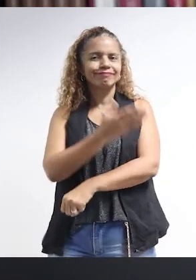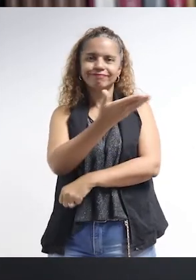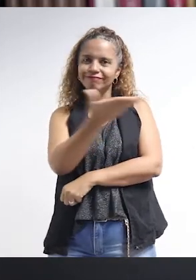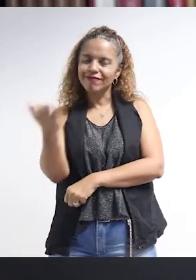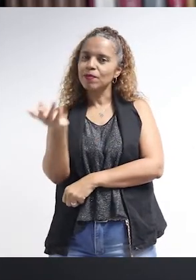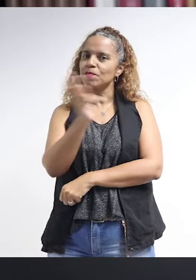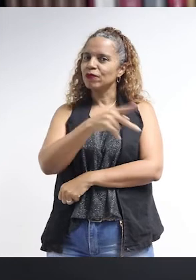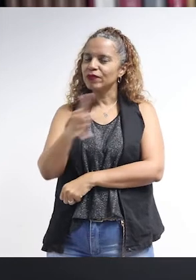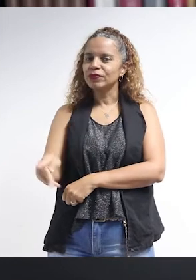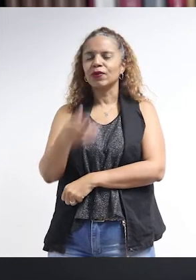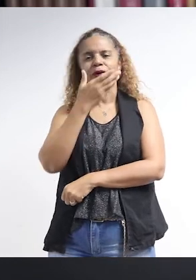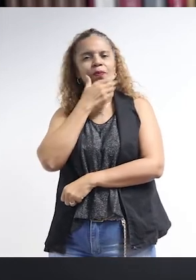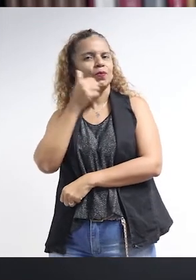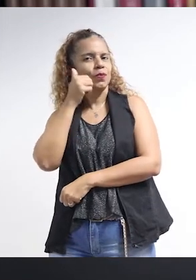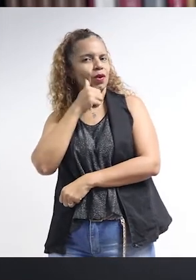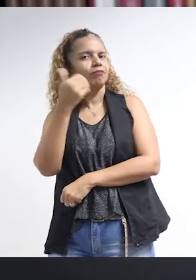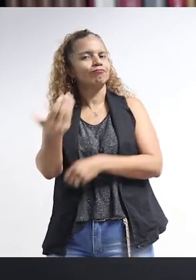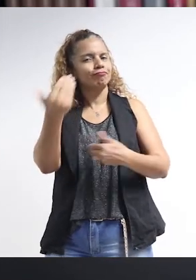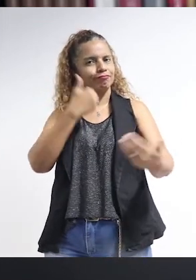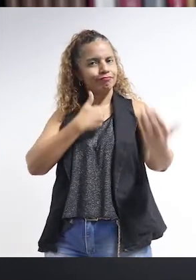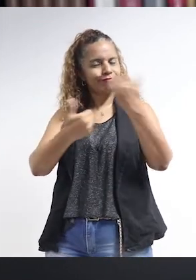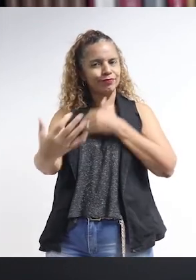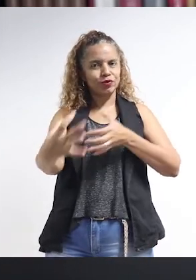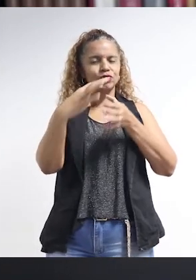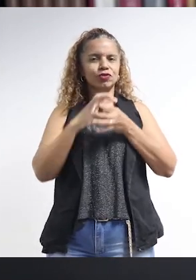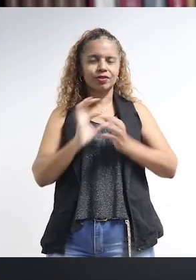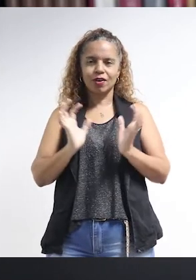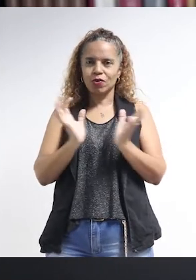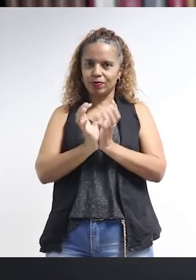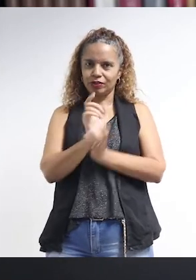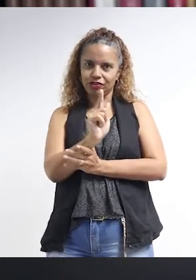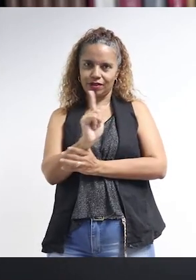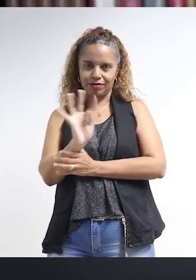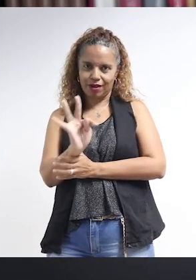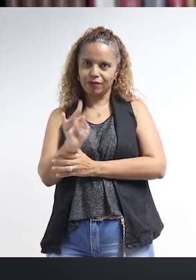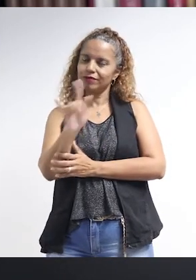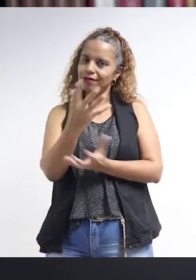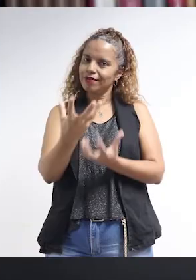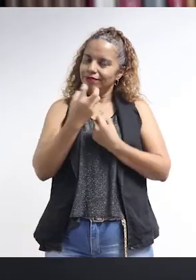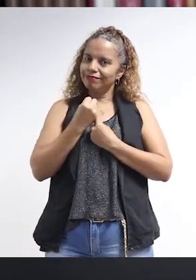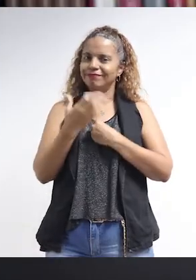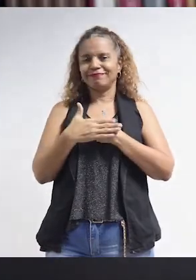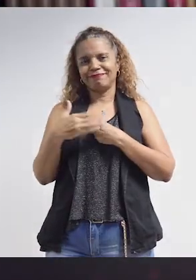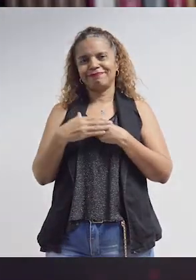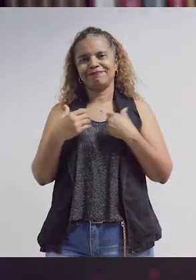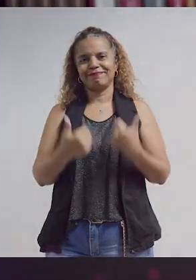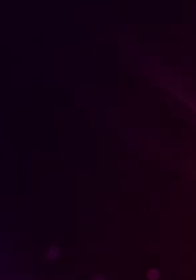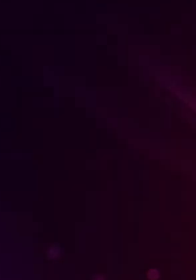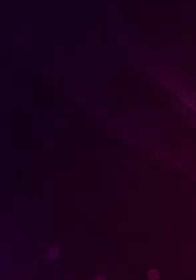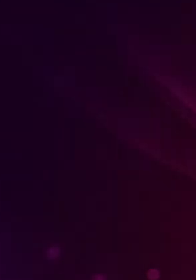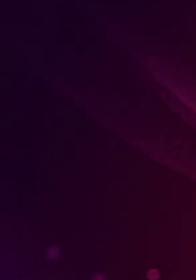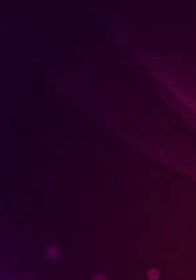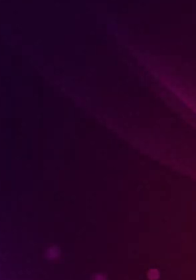e professoras que quiserem se juntar a esse coletivo, serão afetuosamente acolhidos.